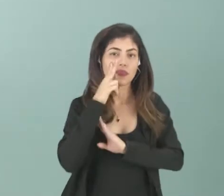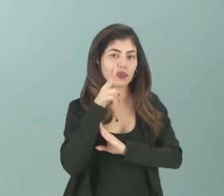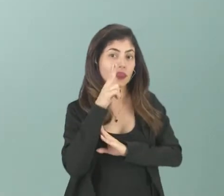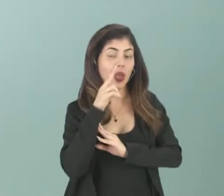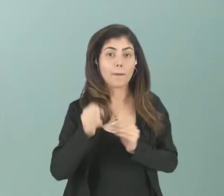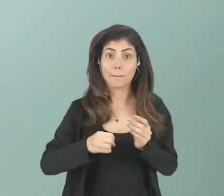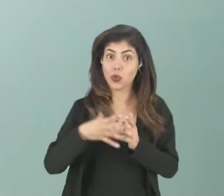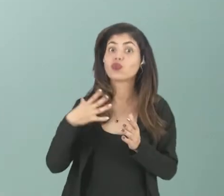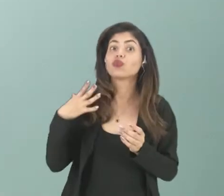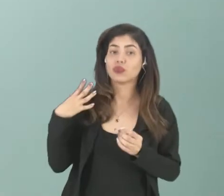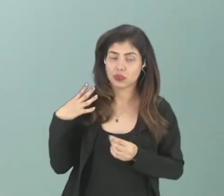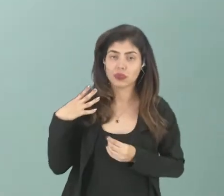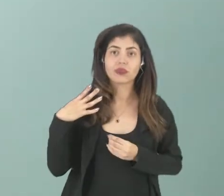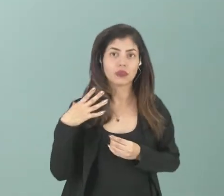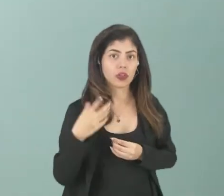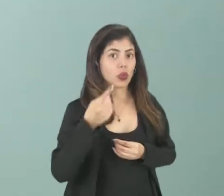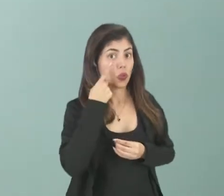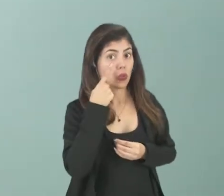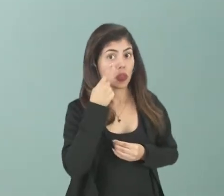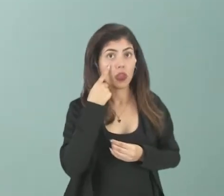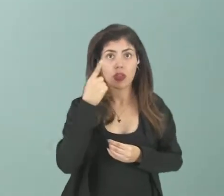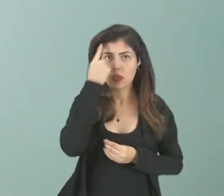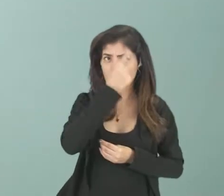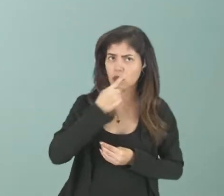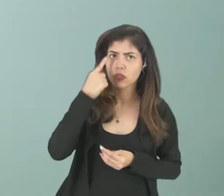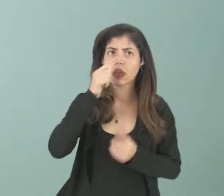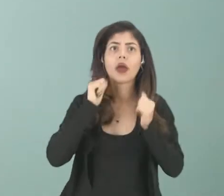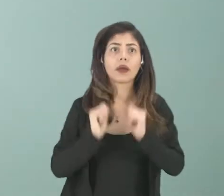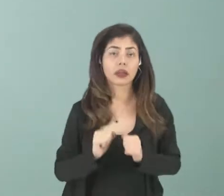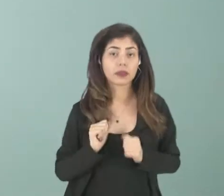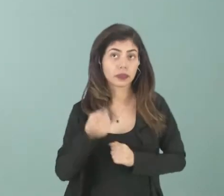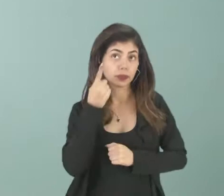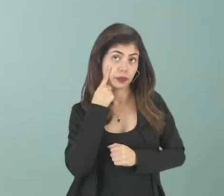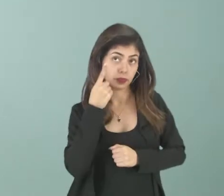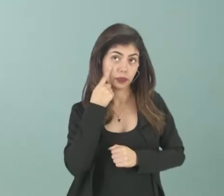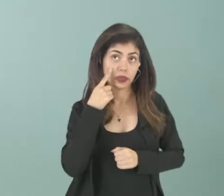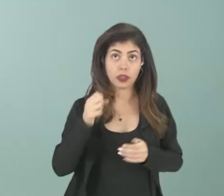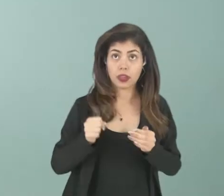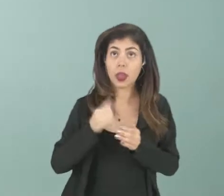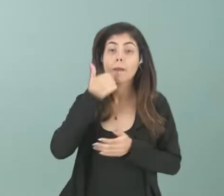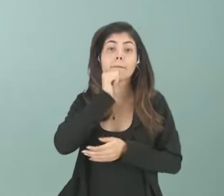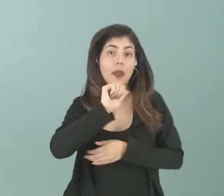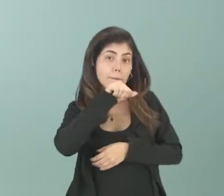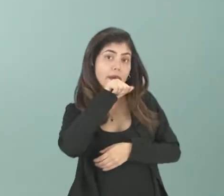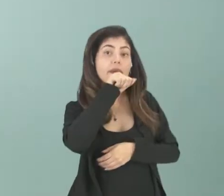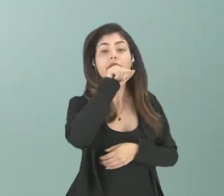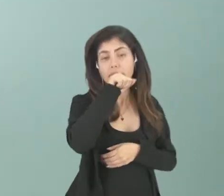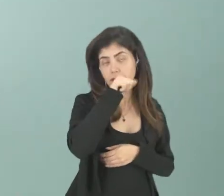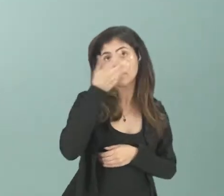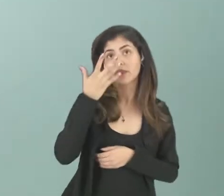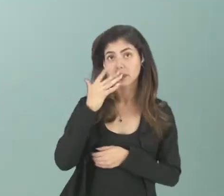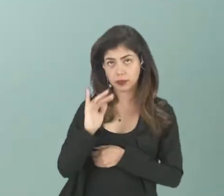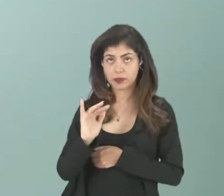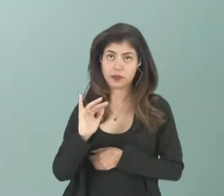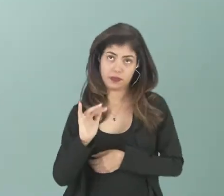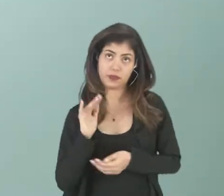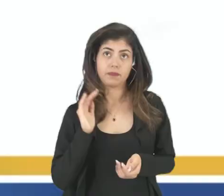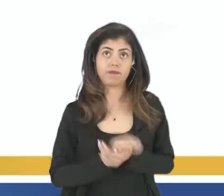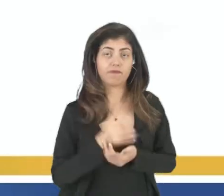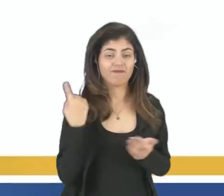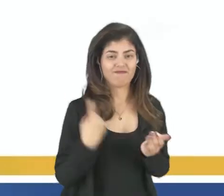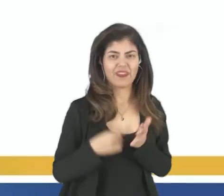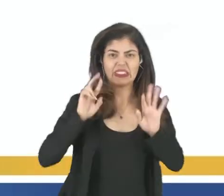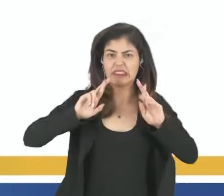muitos venezuelanos. Então, eu não coloquei o rosto, né, mas a gente pode ver o rosto, geralmente são mães com crianças, e ali numa